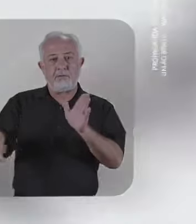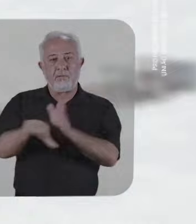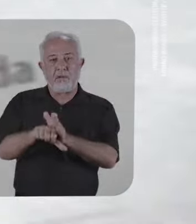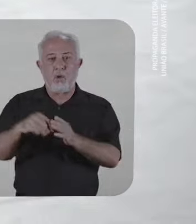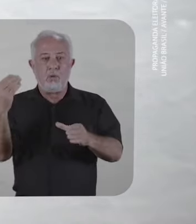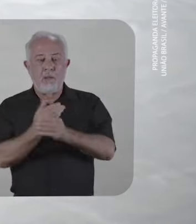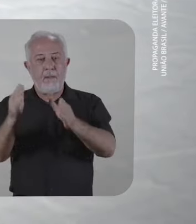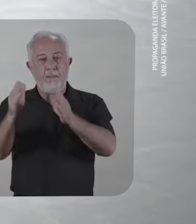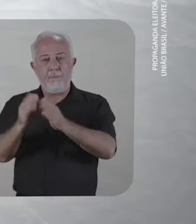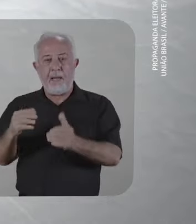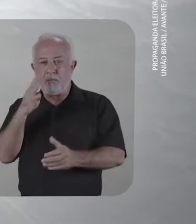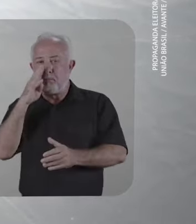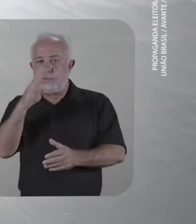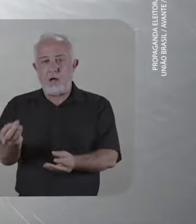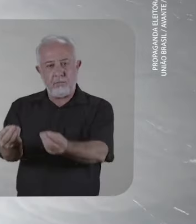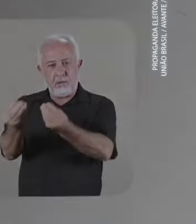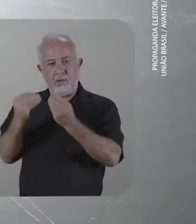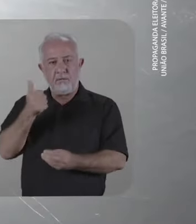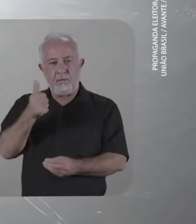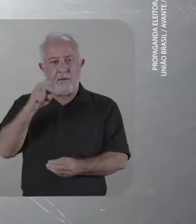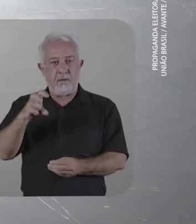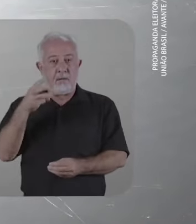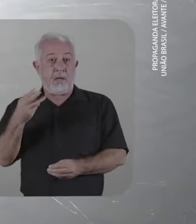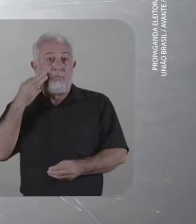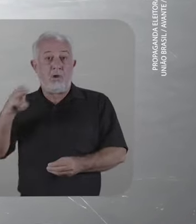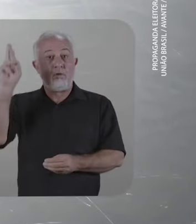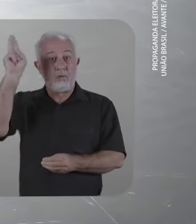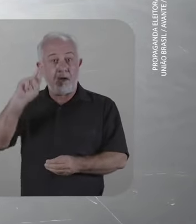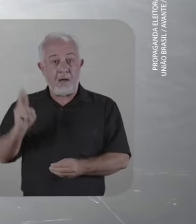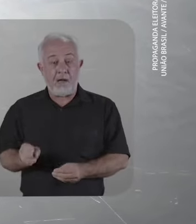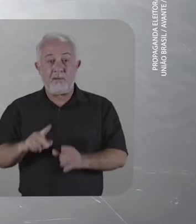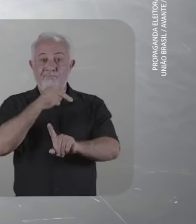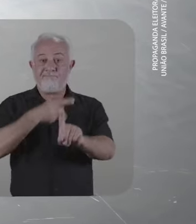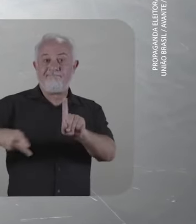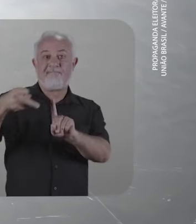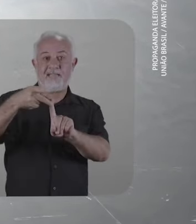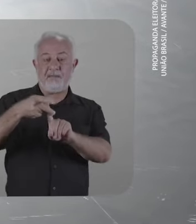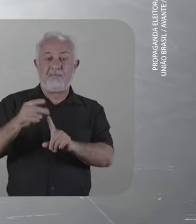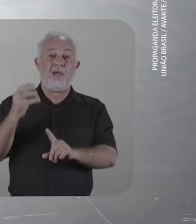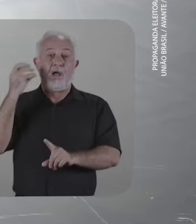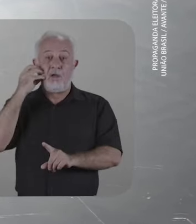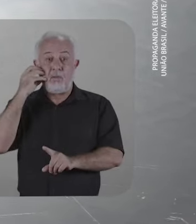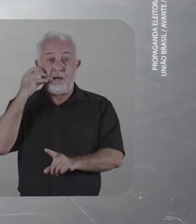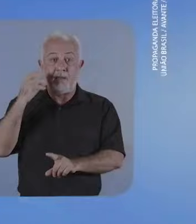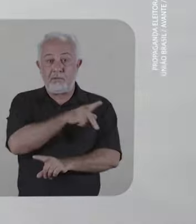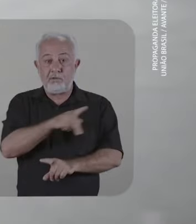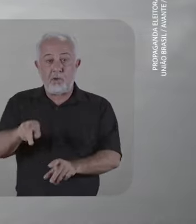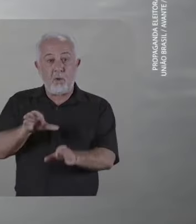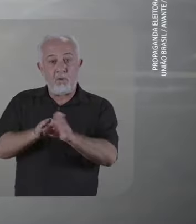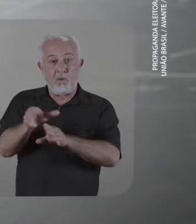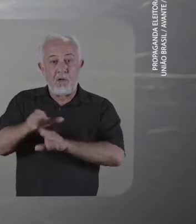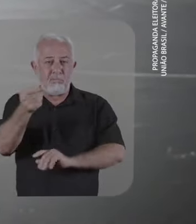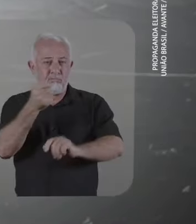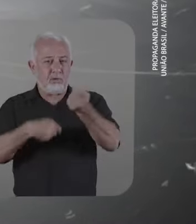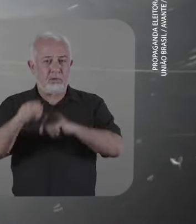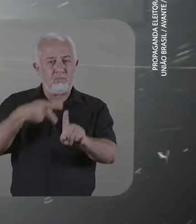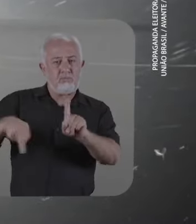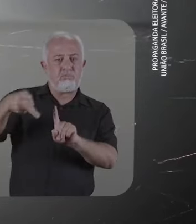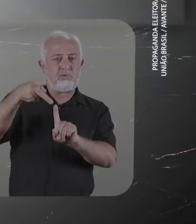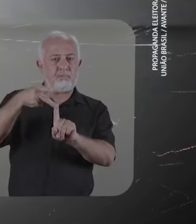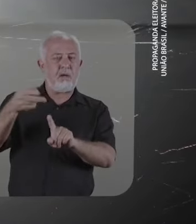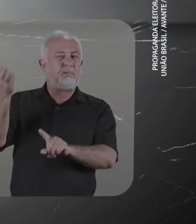um prejuízo que supera os 3 milhões de reais. O processo está em tramitação na 2ª Vara da Fazenda de Palmas e teve